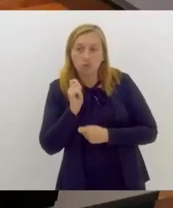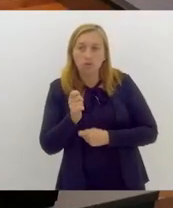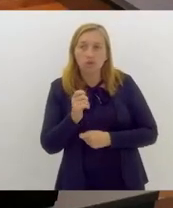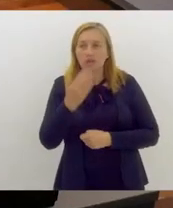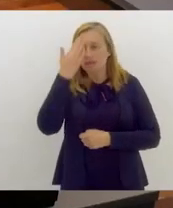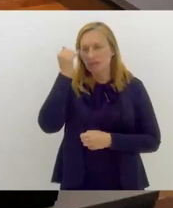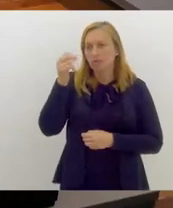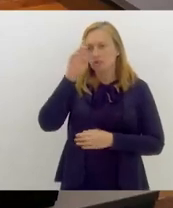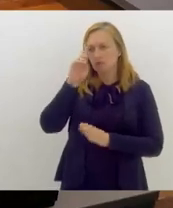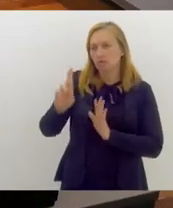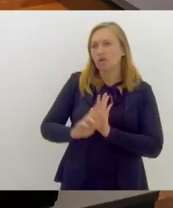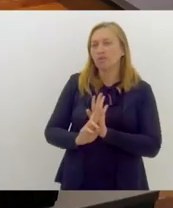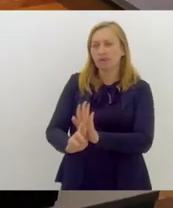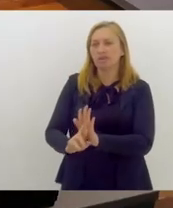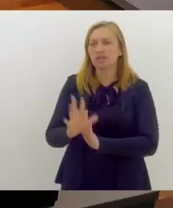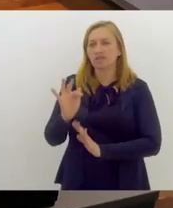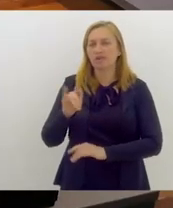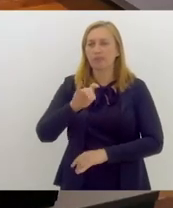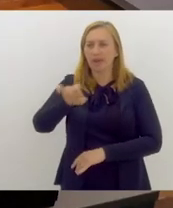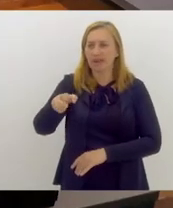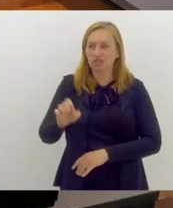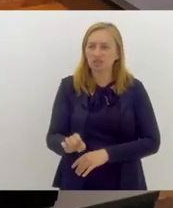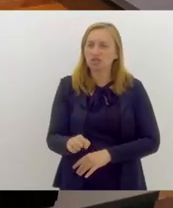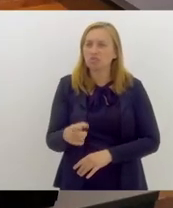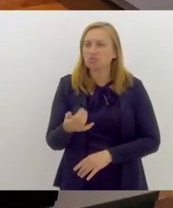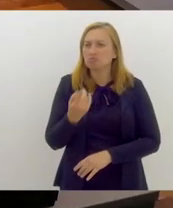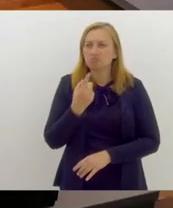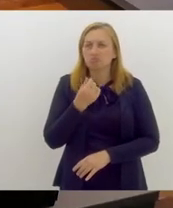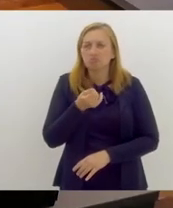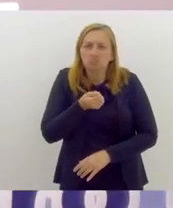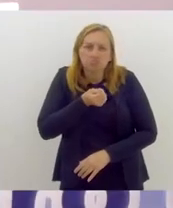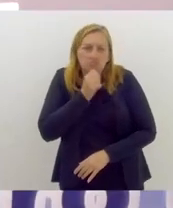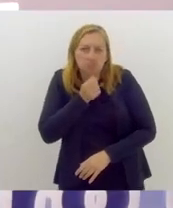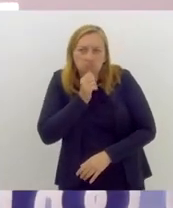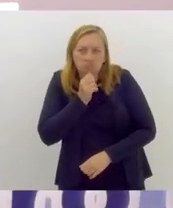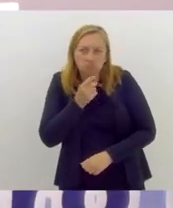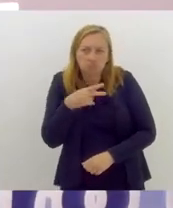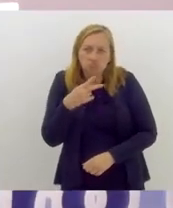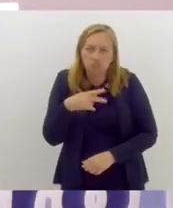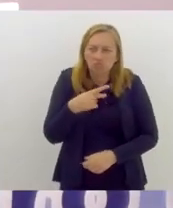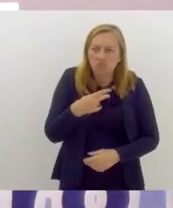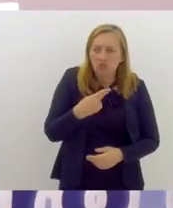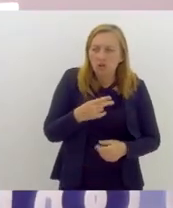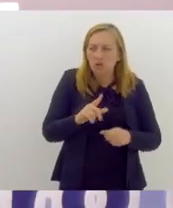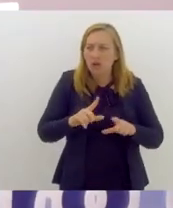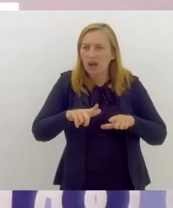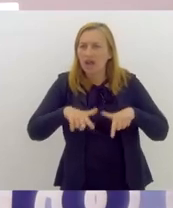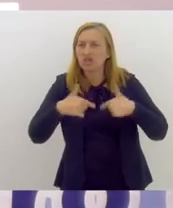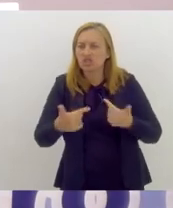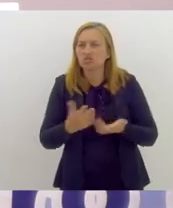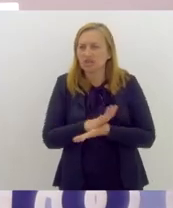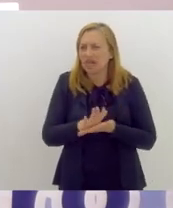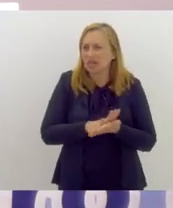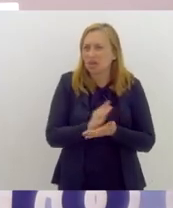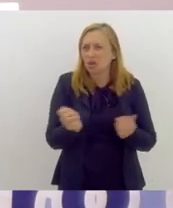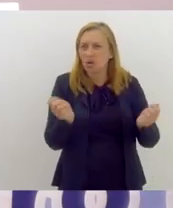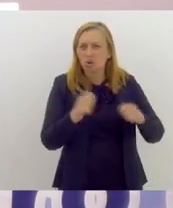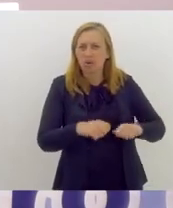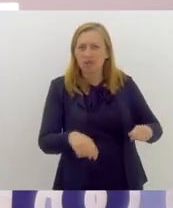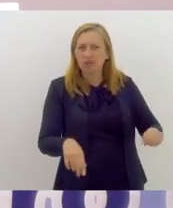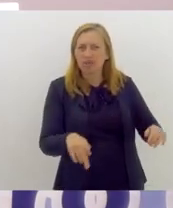se perde E por que que a Fipe de nenhum momento é se posicionou porque não era de competência FPS